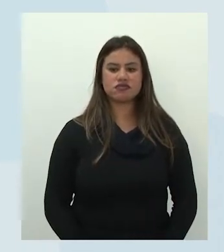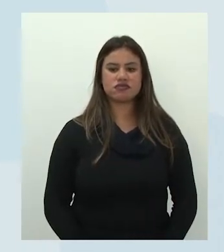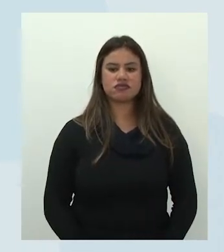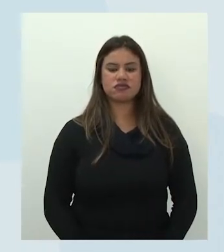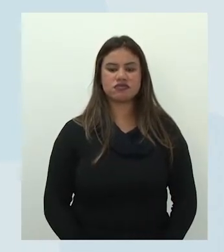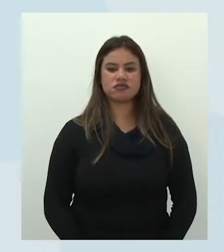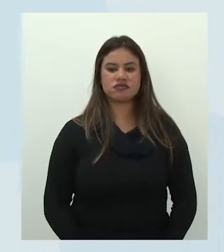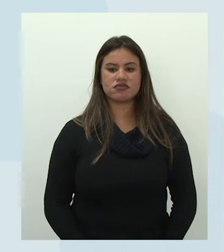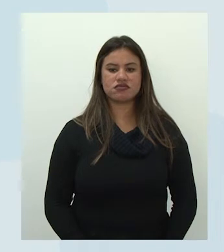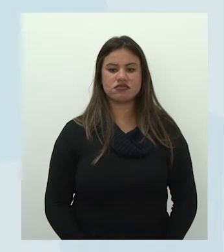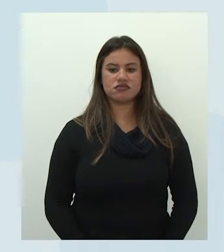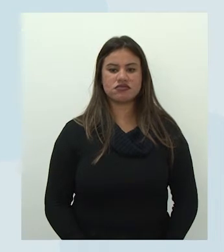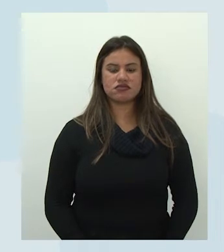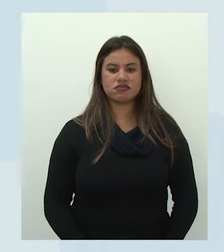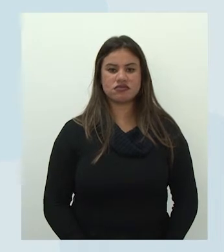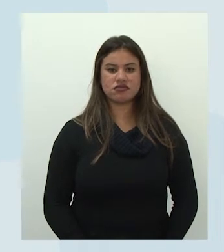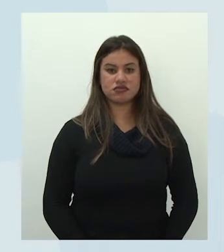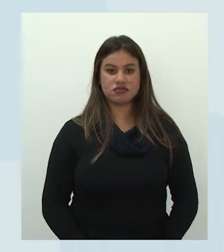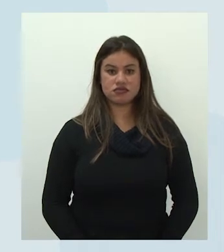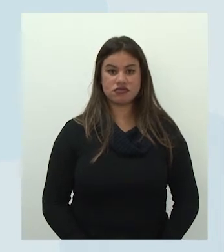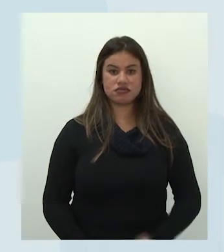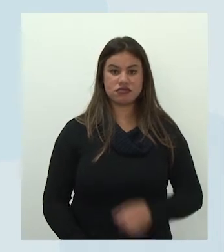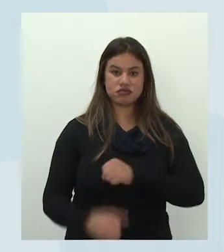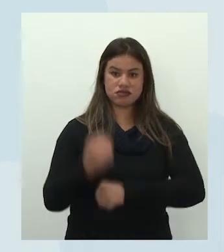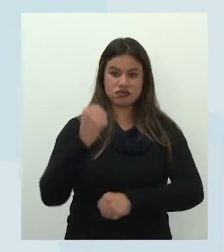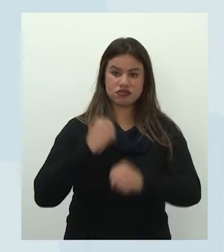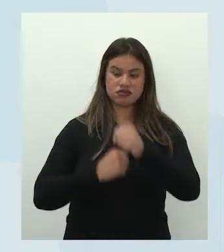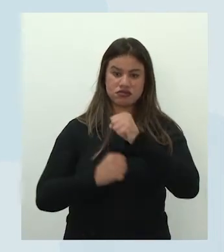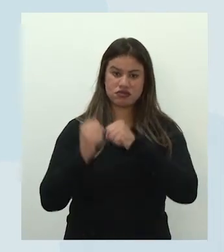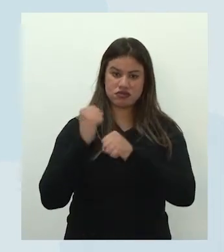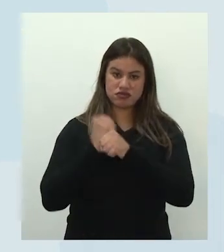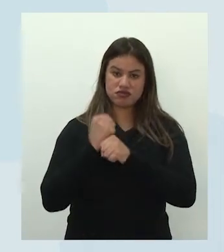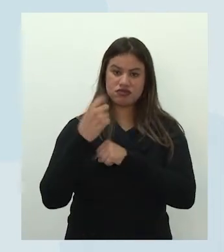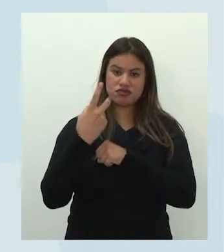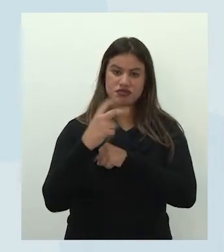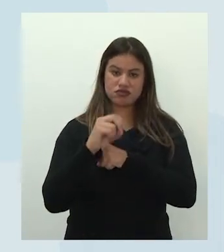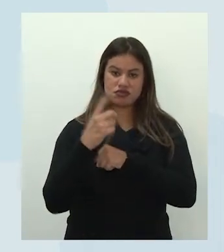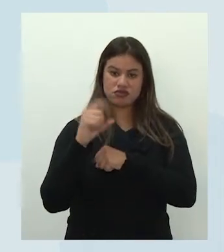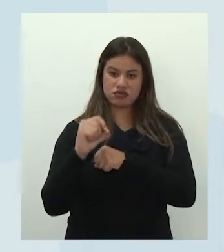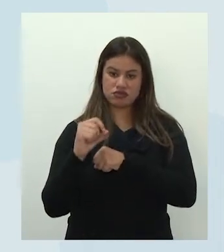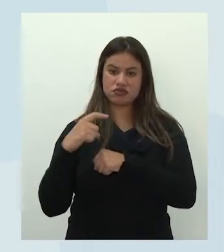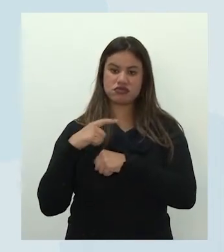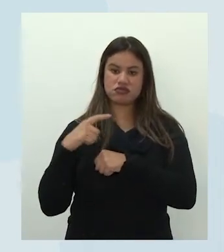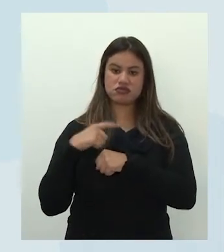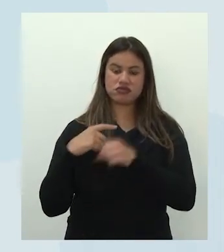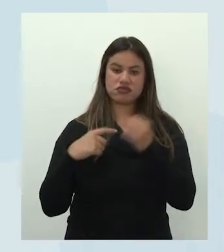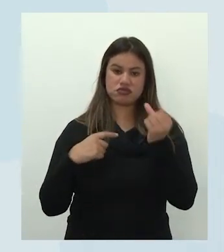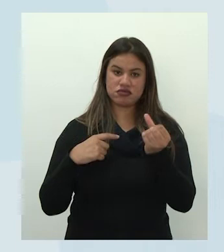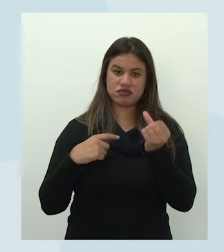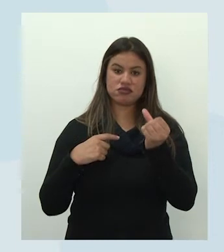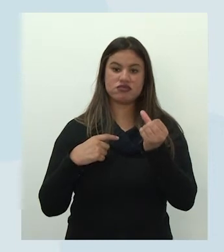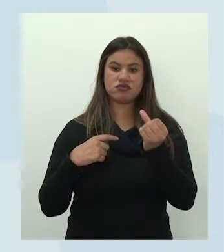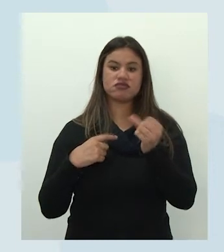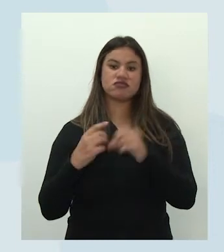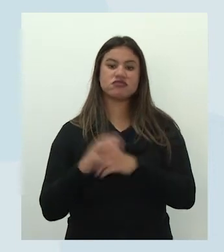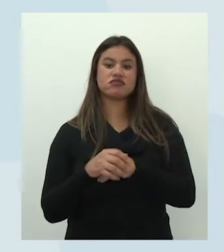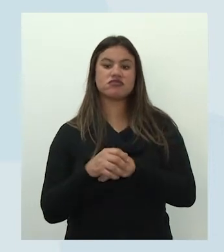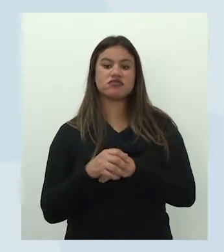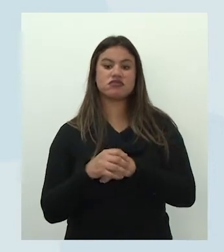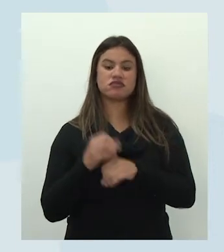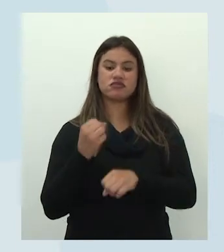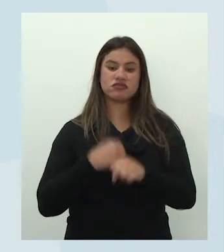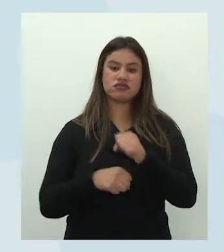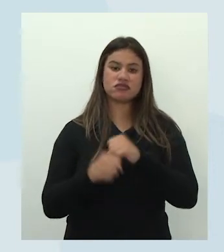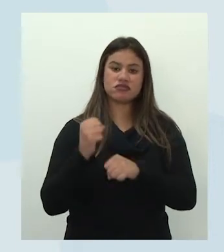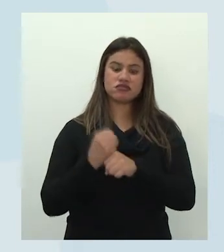Então, em 2010, no Brasil, eram seis idosos para cada jovem. Em 2050,